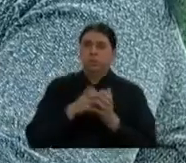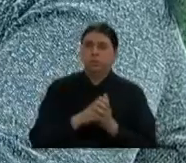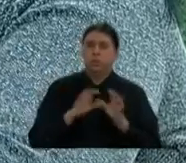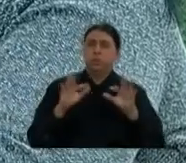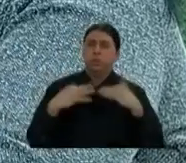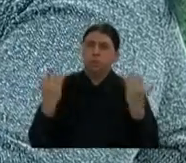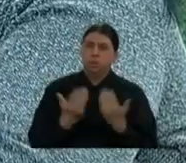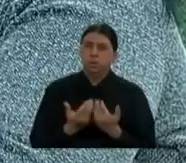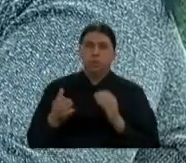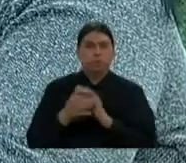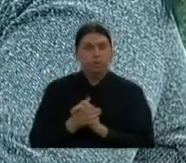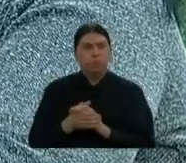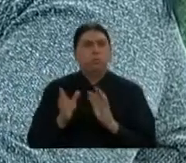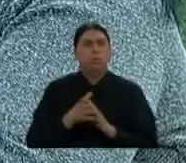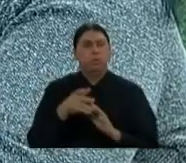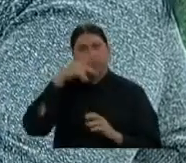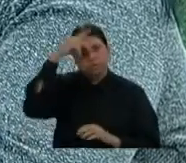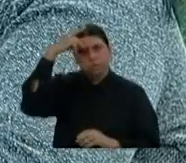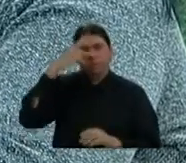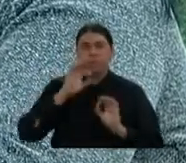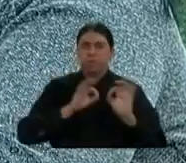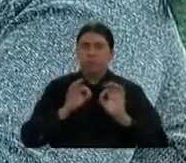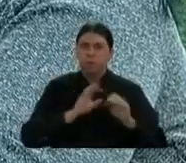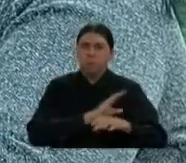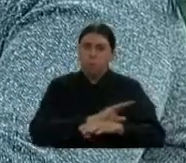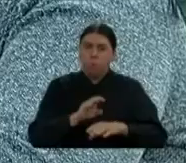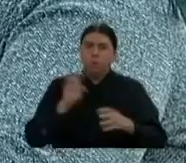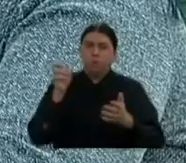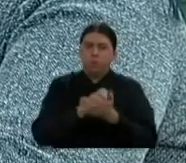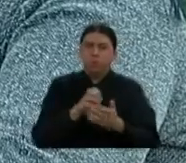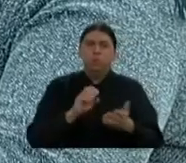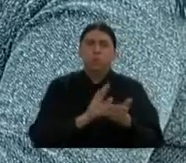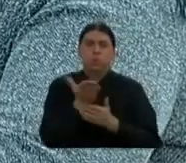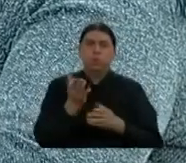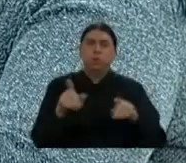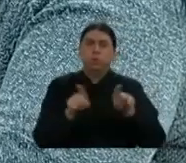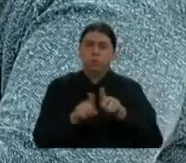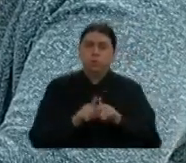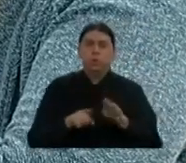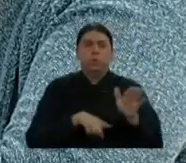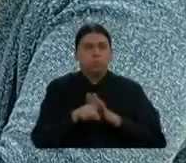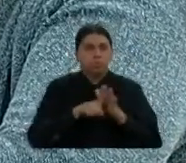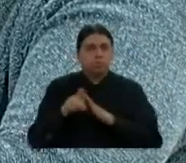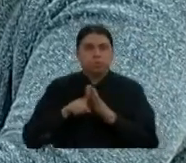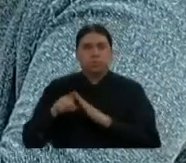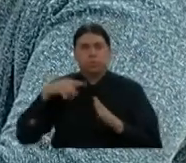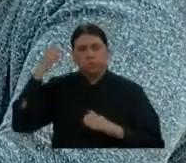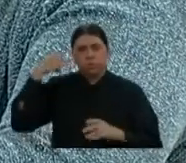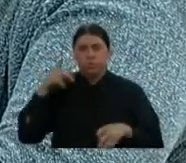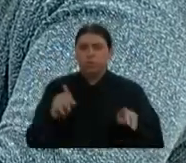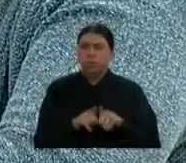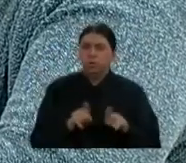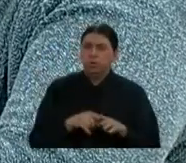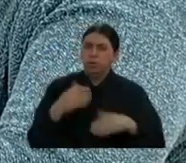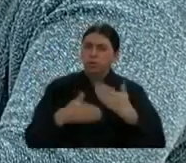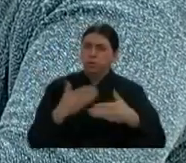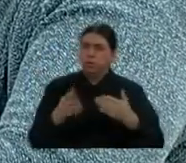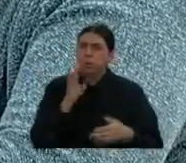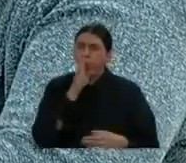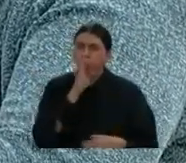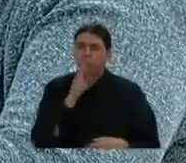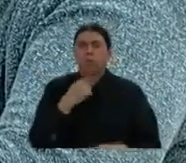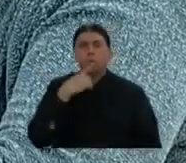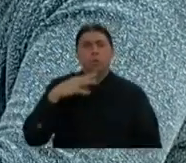então tratados apadrinhar eles fazem um curso na inscrição fazem curso eles passam por uma avaliação psicológica depois eles conhecem a